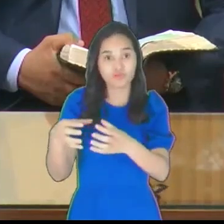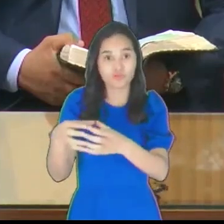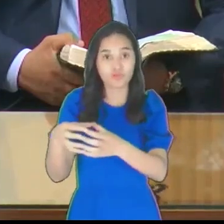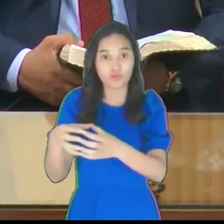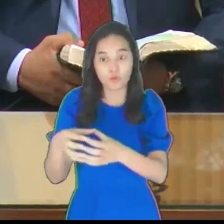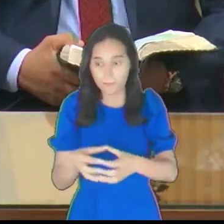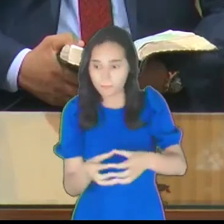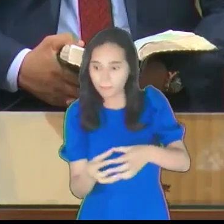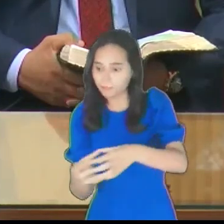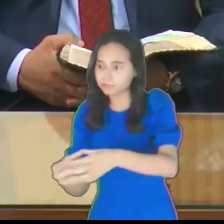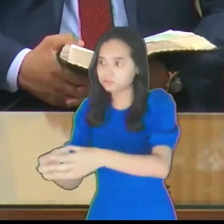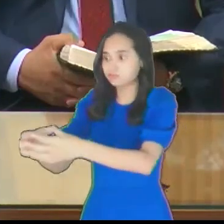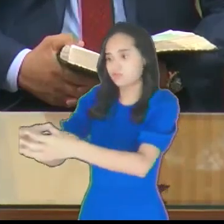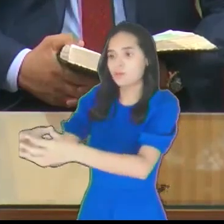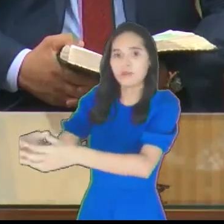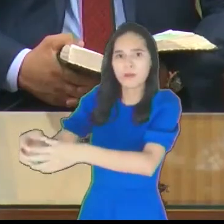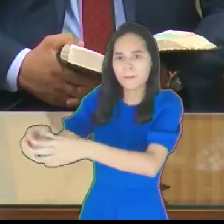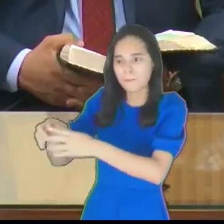Ezequias,